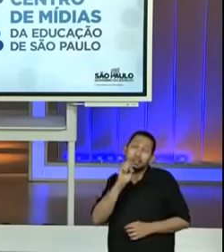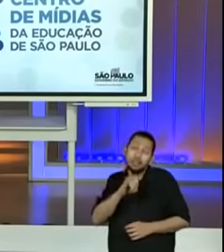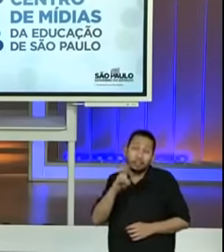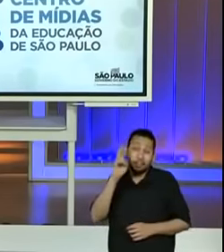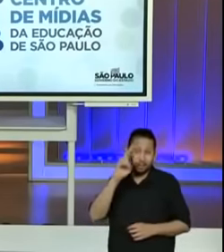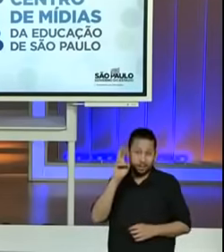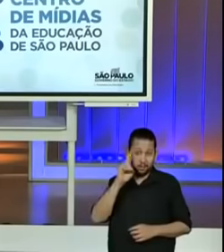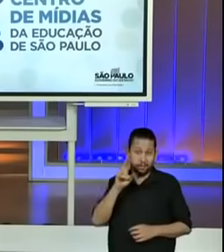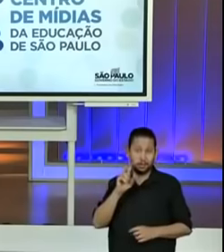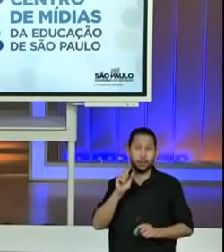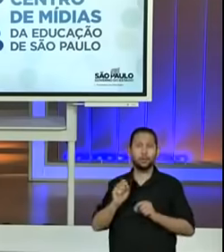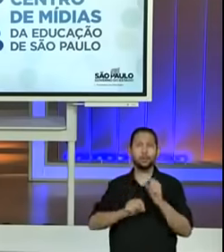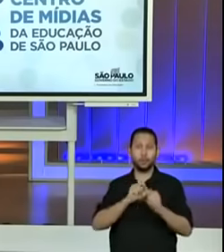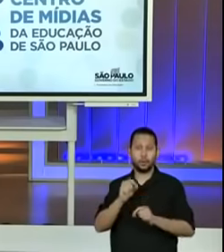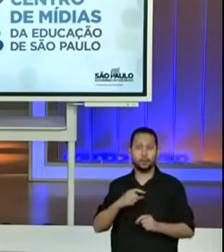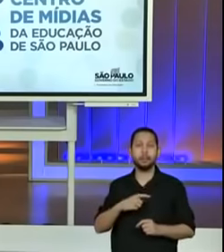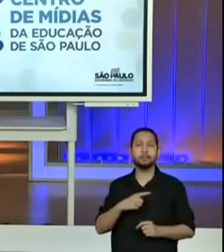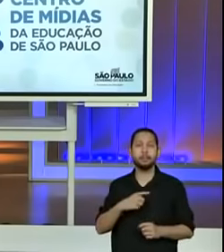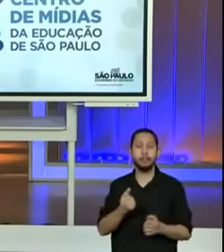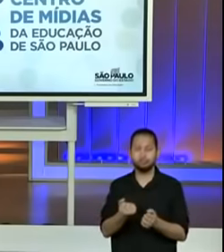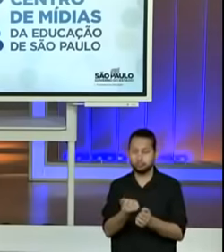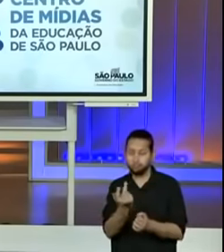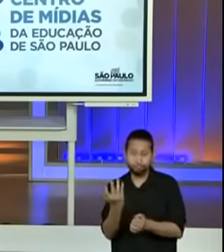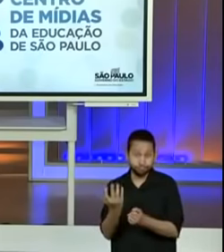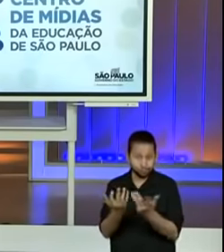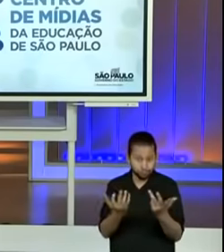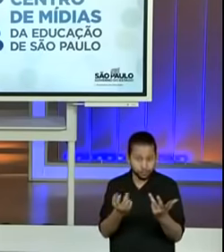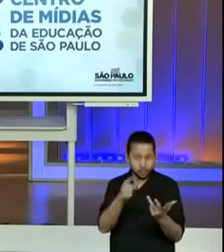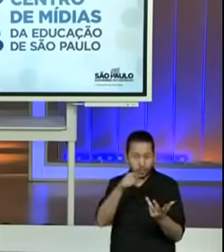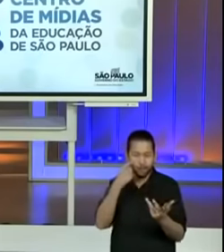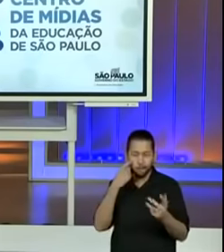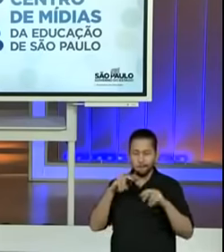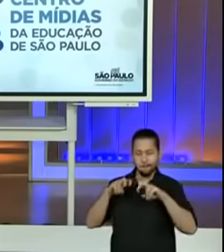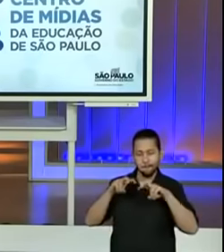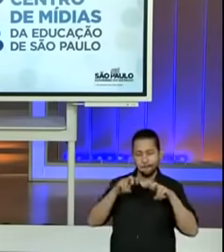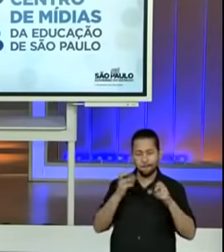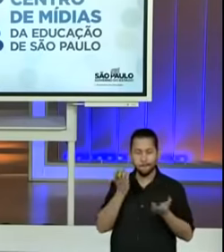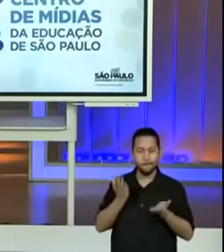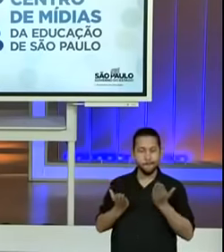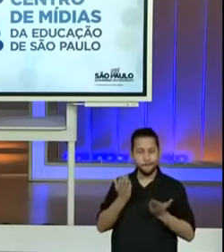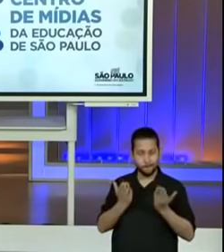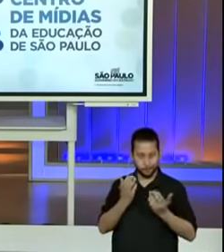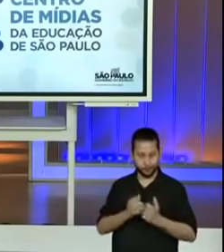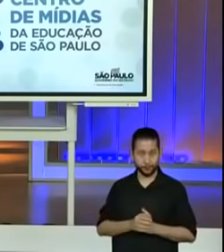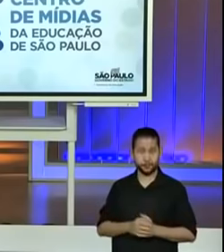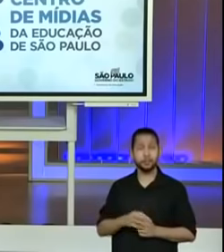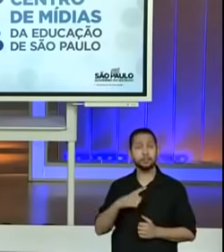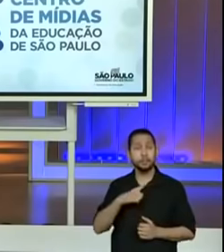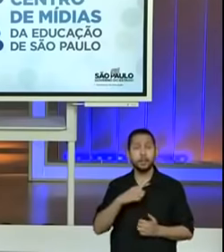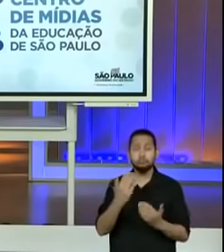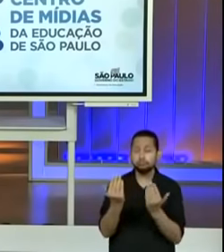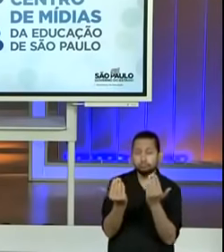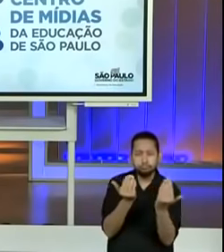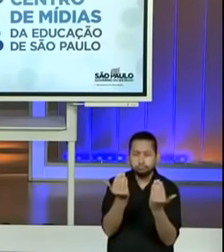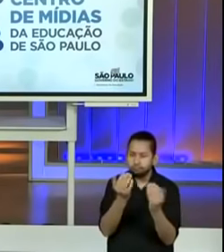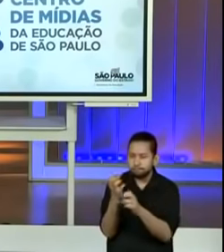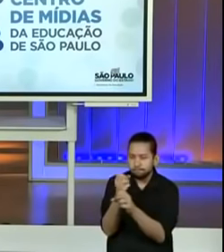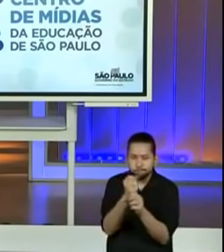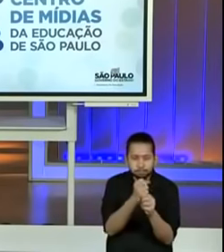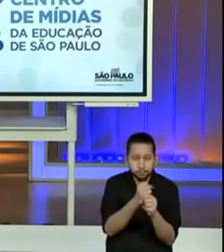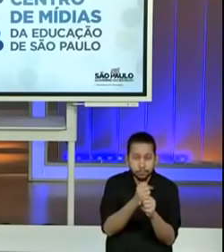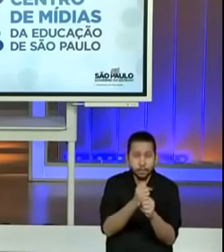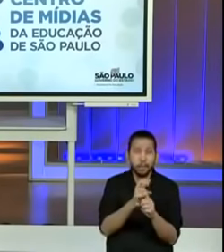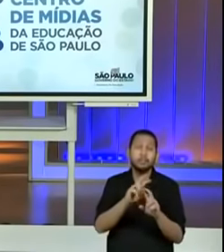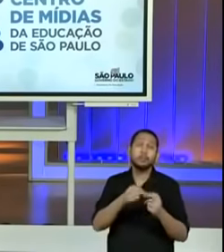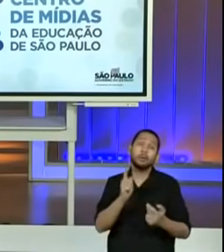era de análise de dados, Então, assim, eu dei essa primeira parte da aula sobre análise de dados, e aí eu me